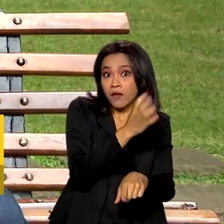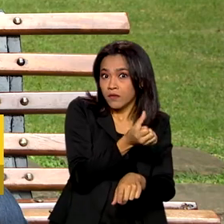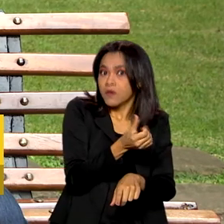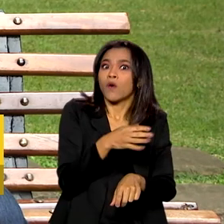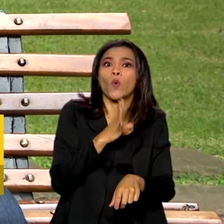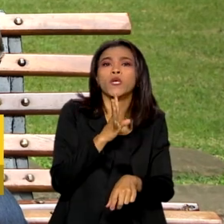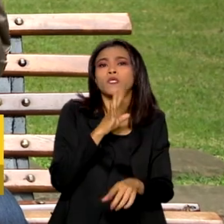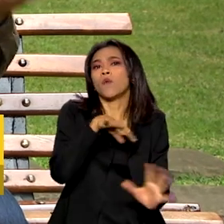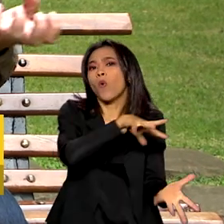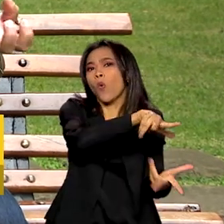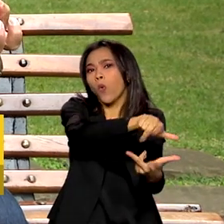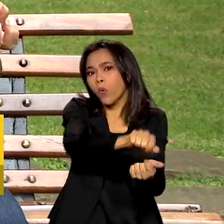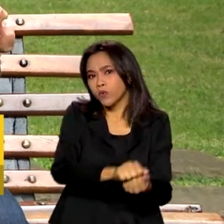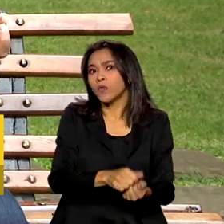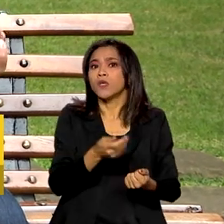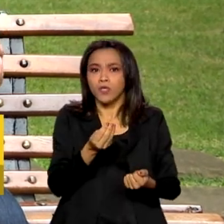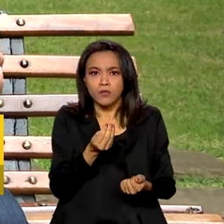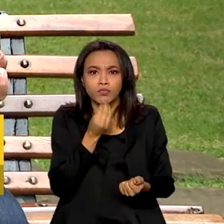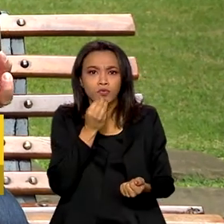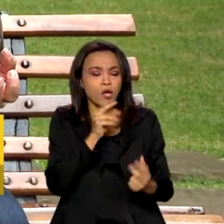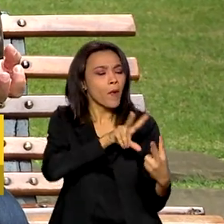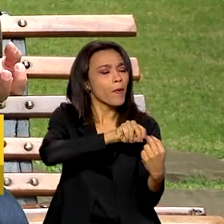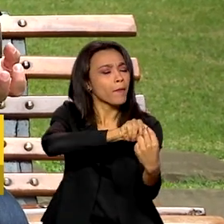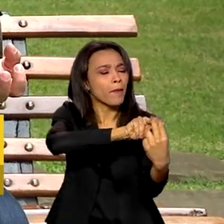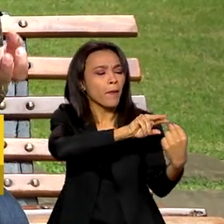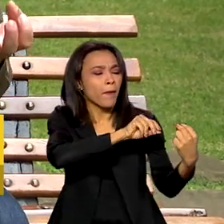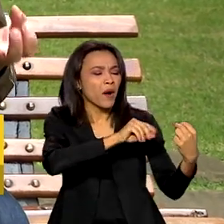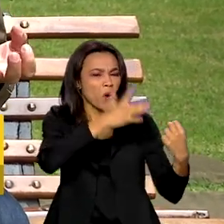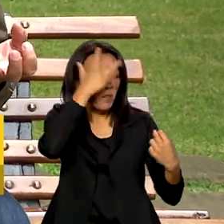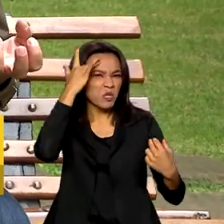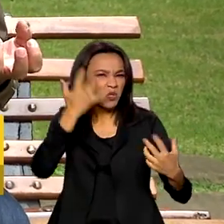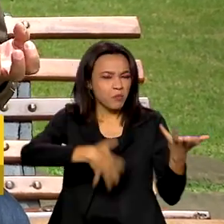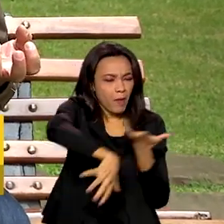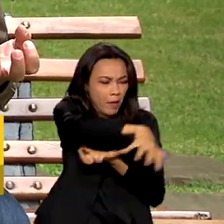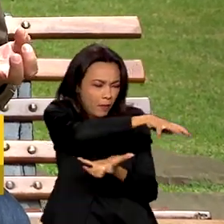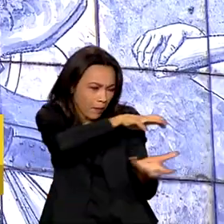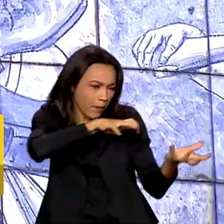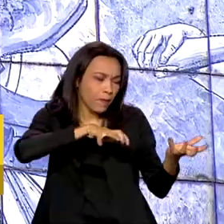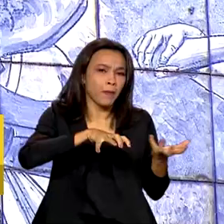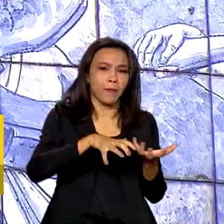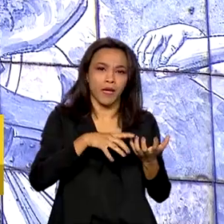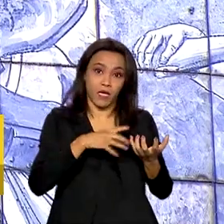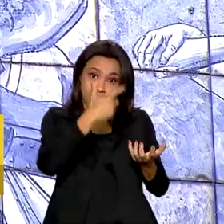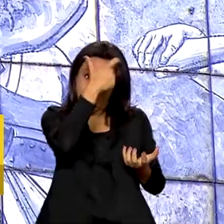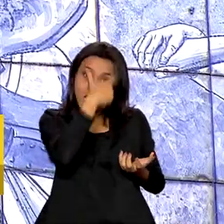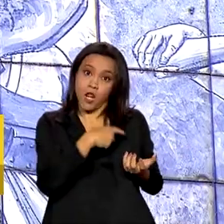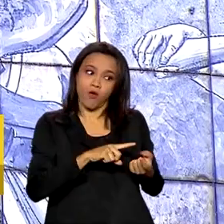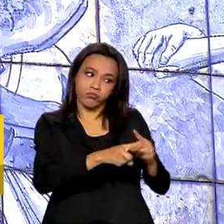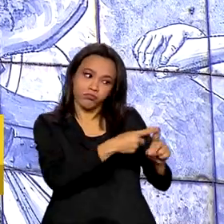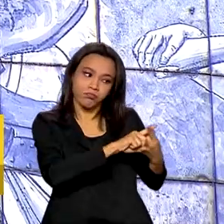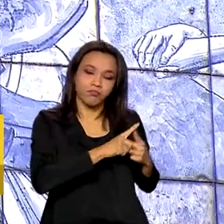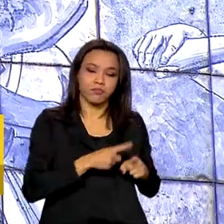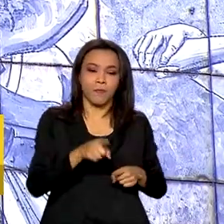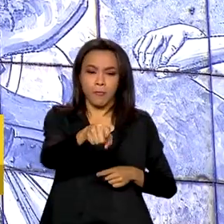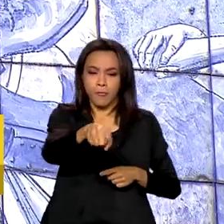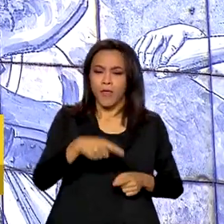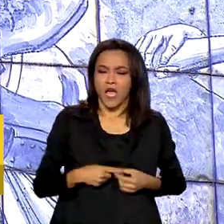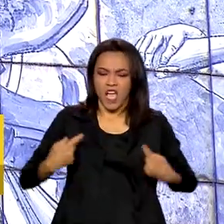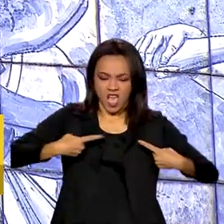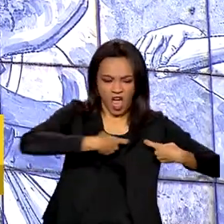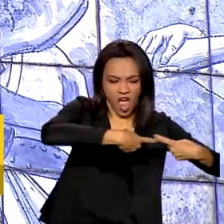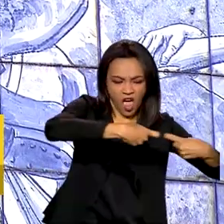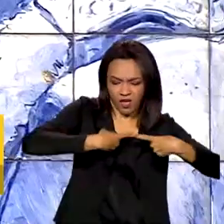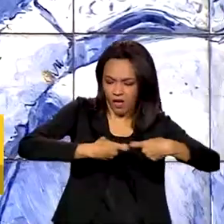que podia falar tanto com os revolucionários quanto com o monarca com credibilidade. Batalhas pela independência aconteciam